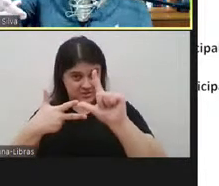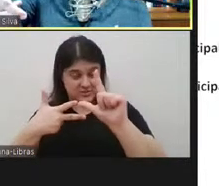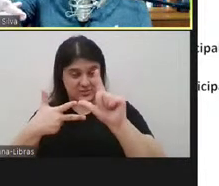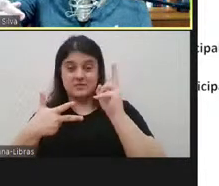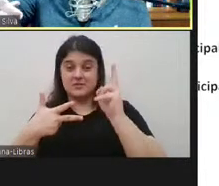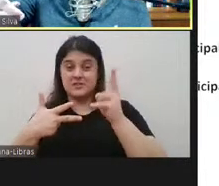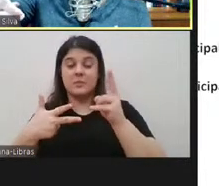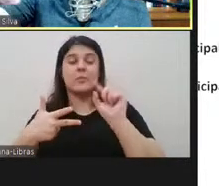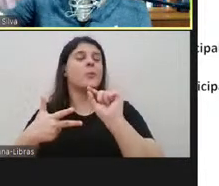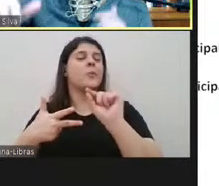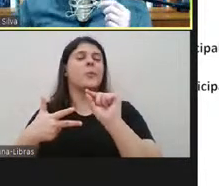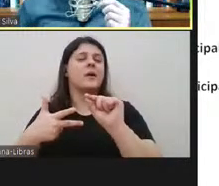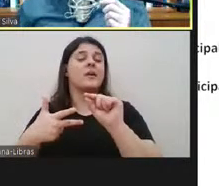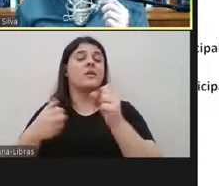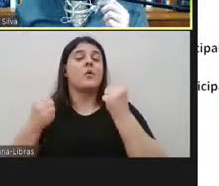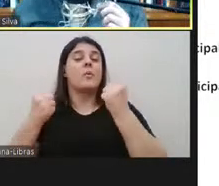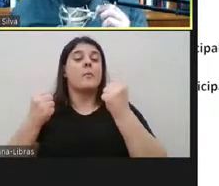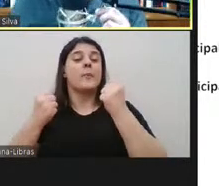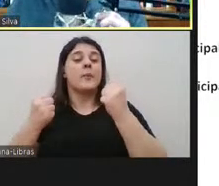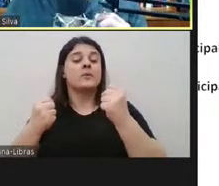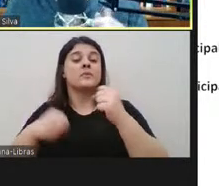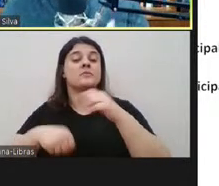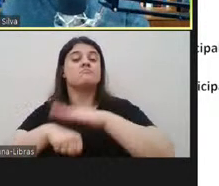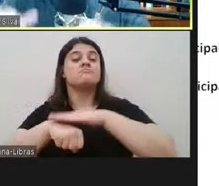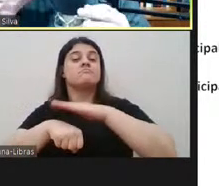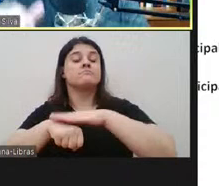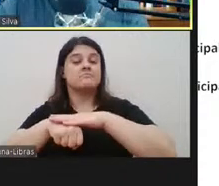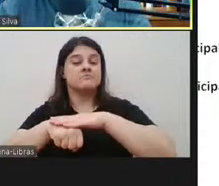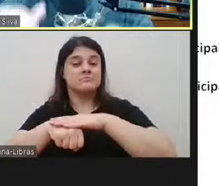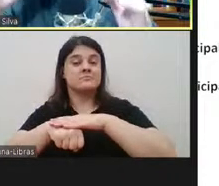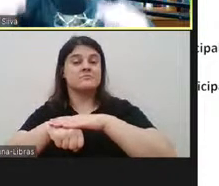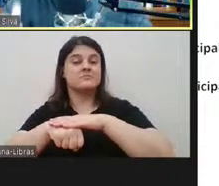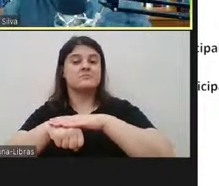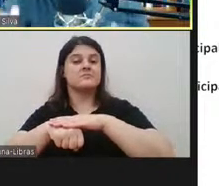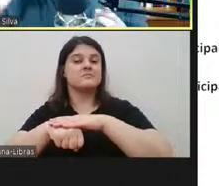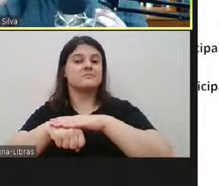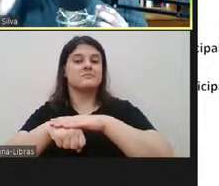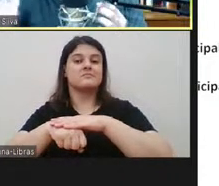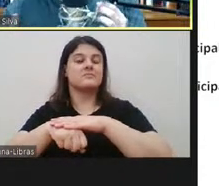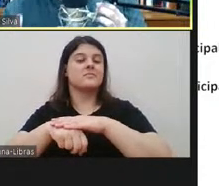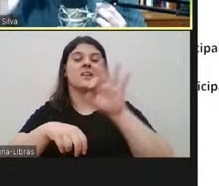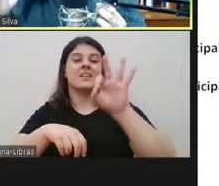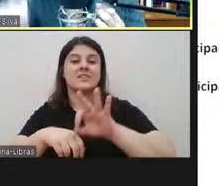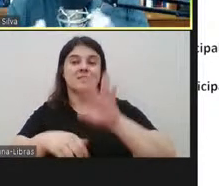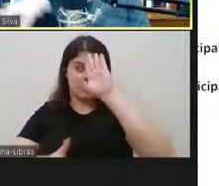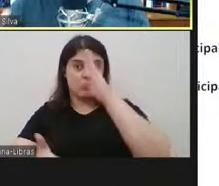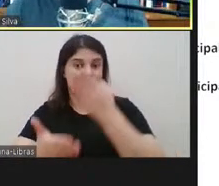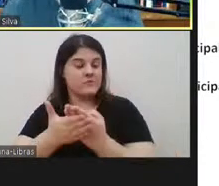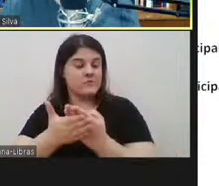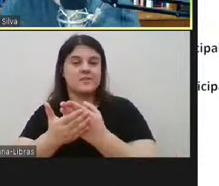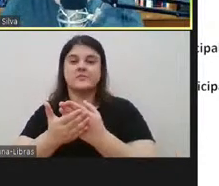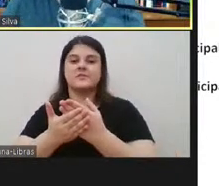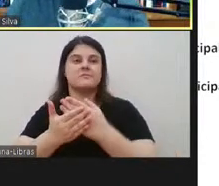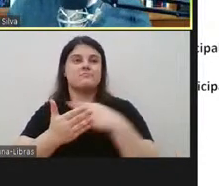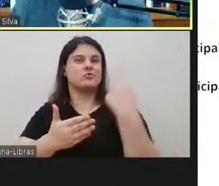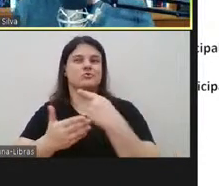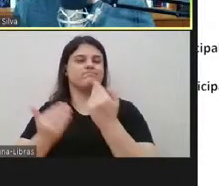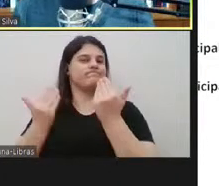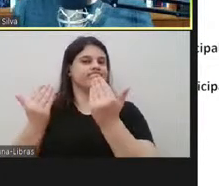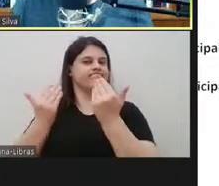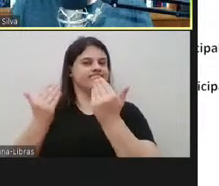nós estamos falando do poder que aquele que possui a menor taxa de confiança menor credibilidade